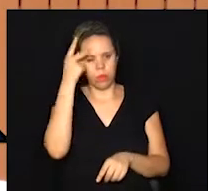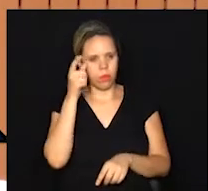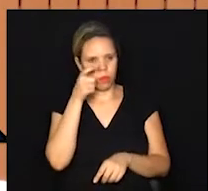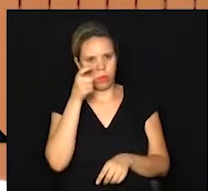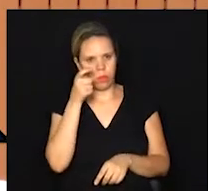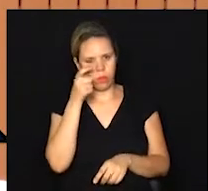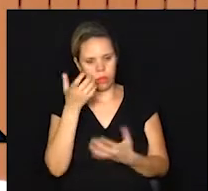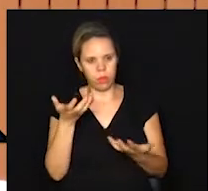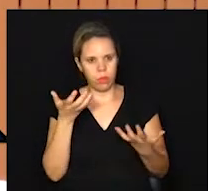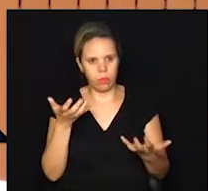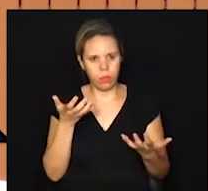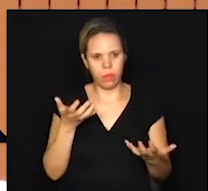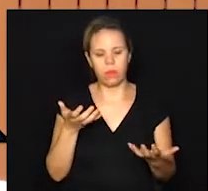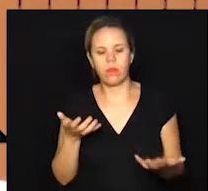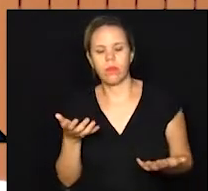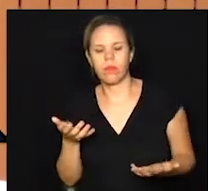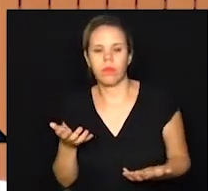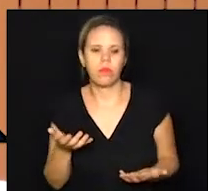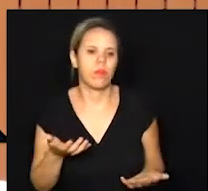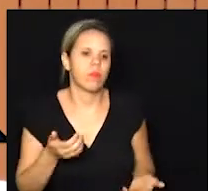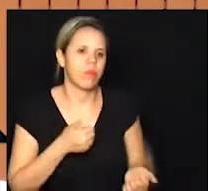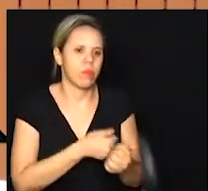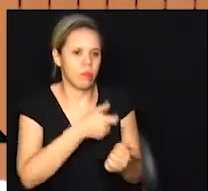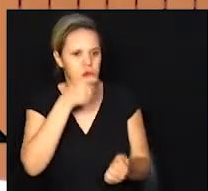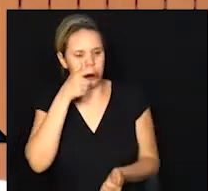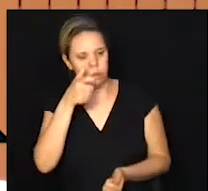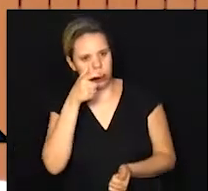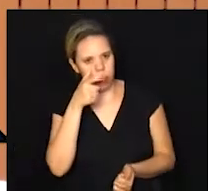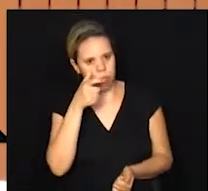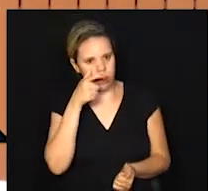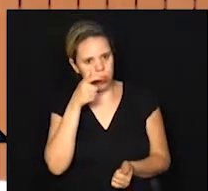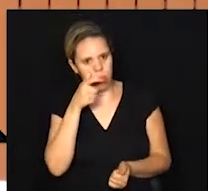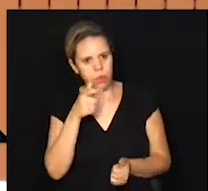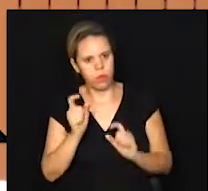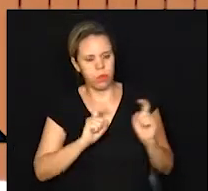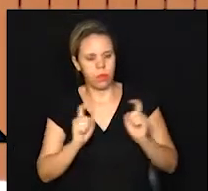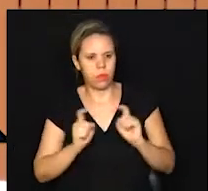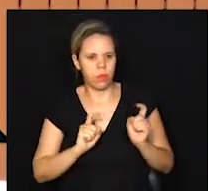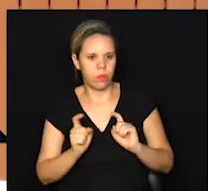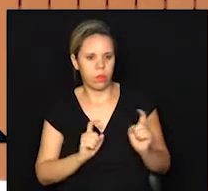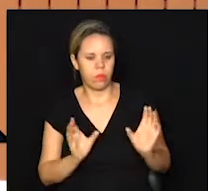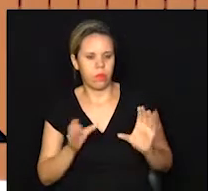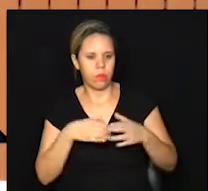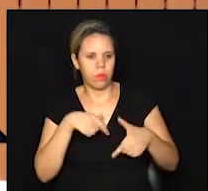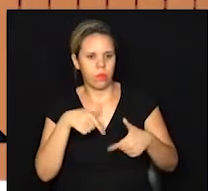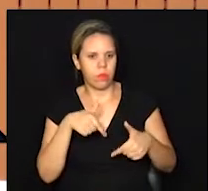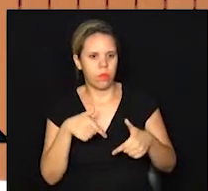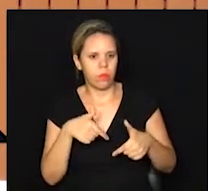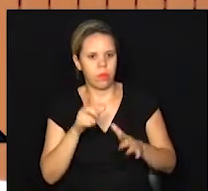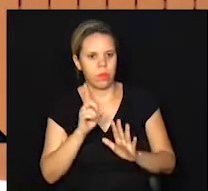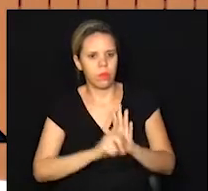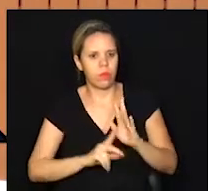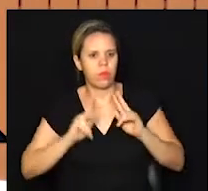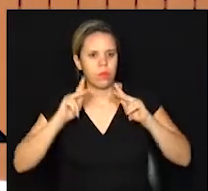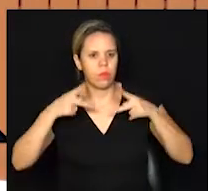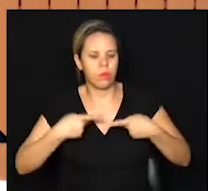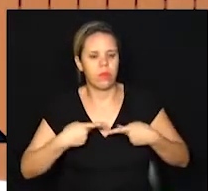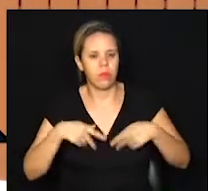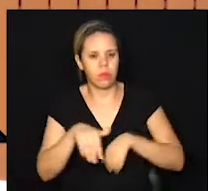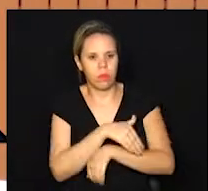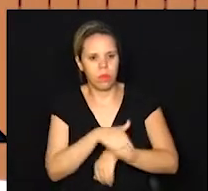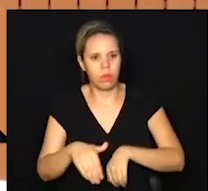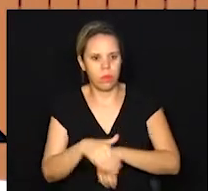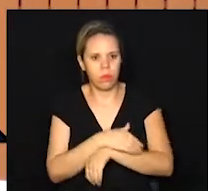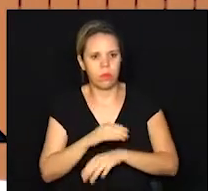que quiserem acompanhar essa sessão da Comissão de Direitos Humanos, o endereço é